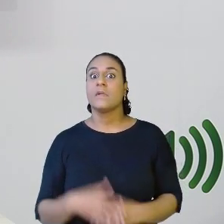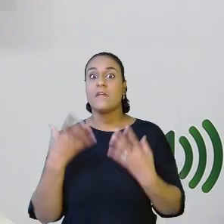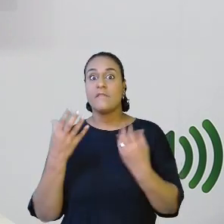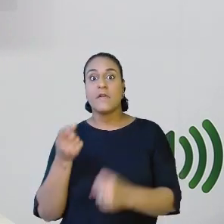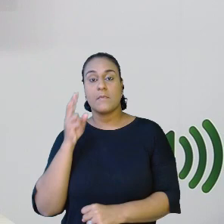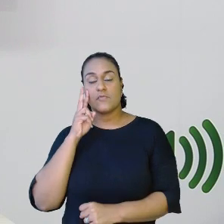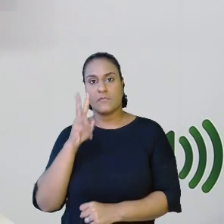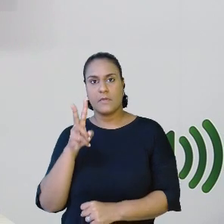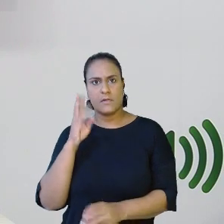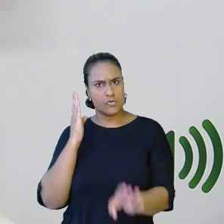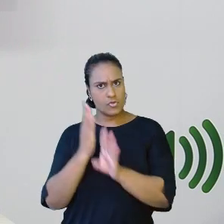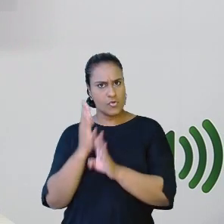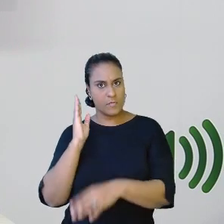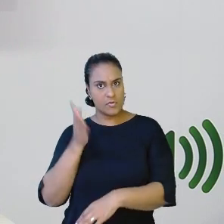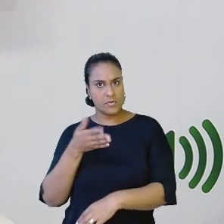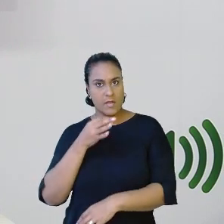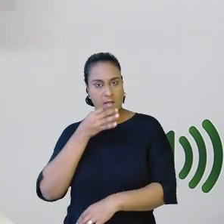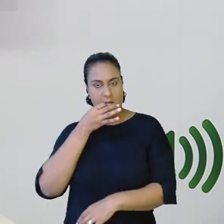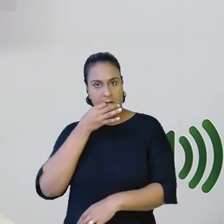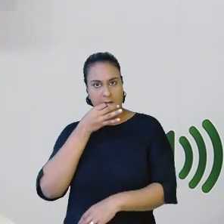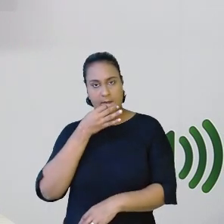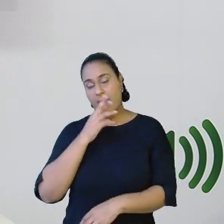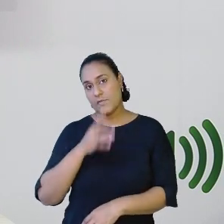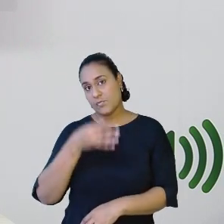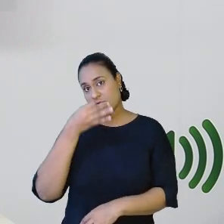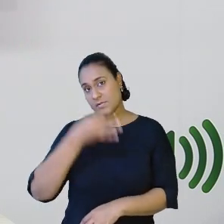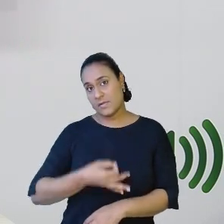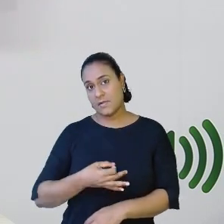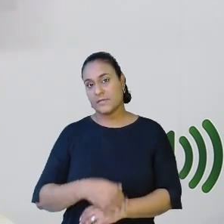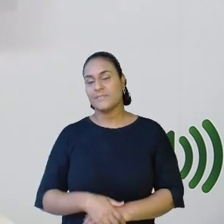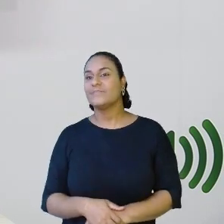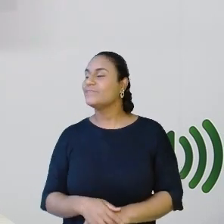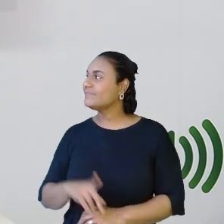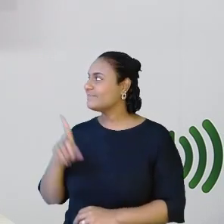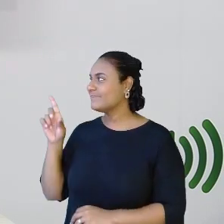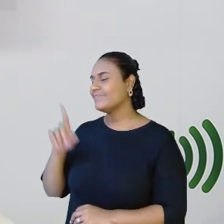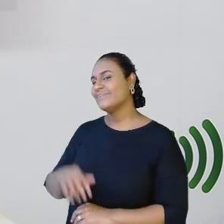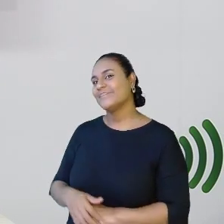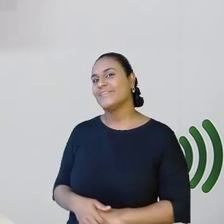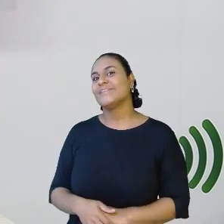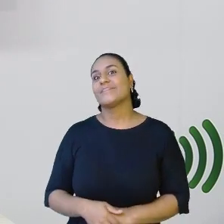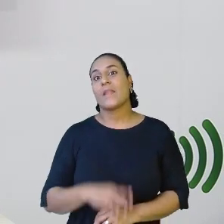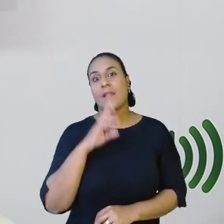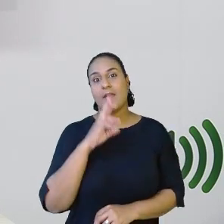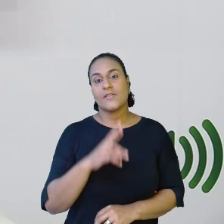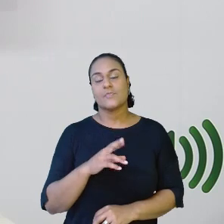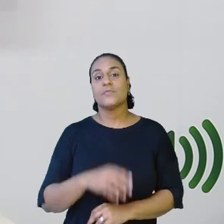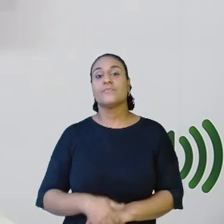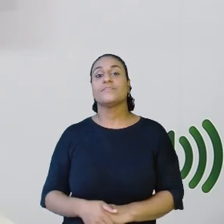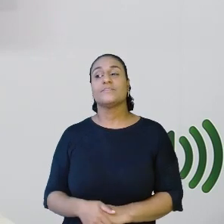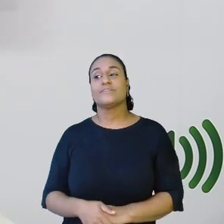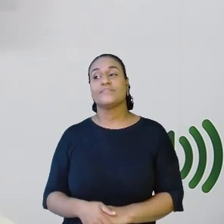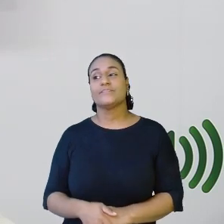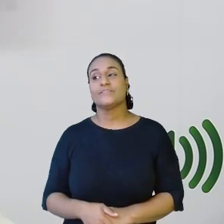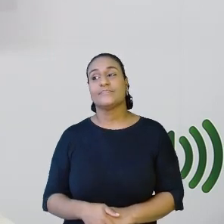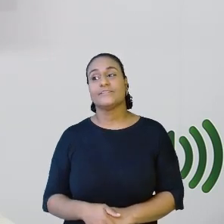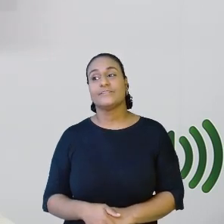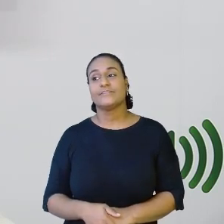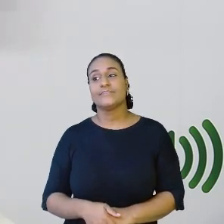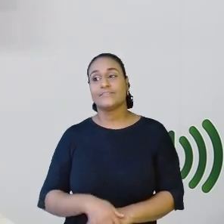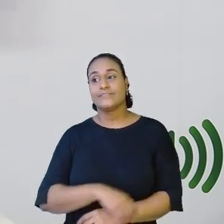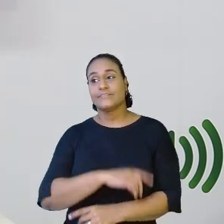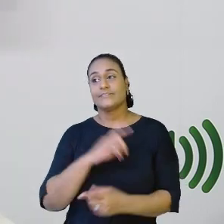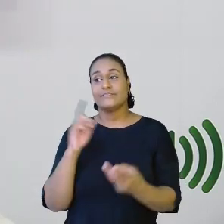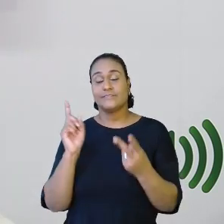conferir? Já descobriram? Confere aí para ver se você acertou. Olha só a resposta. 4 inteiros, muito bem.